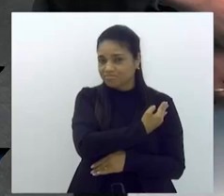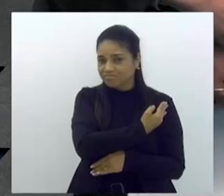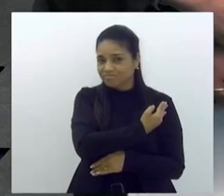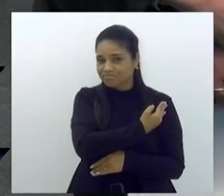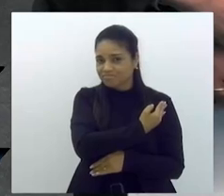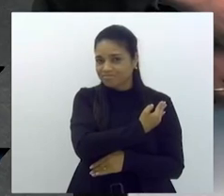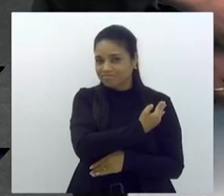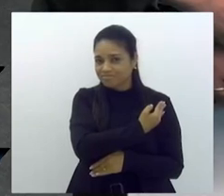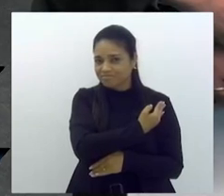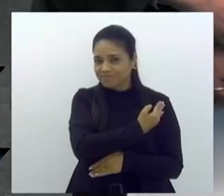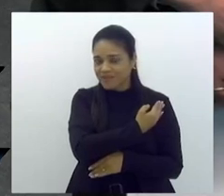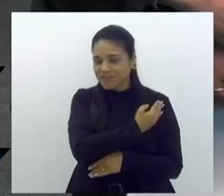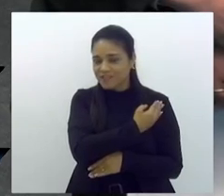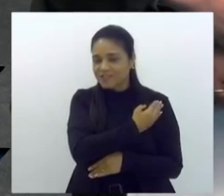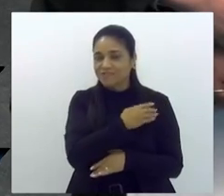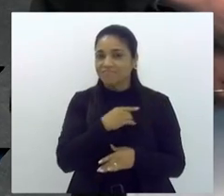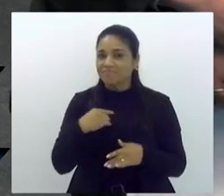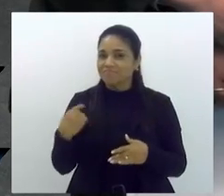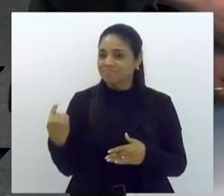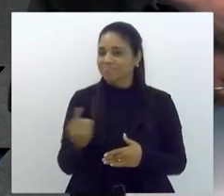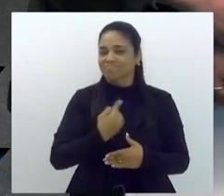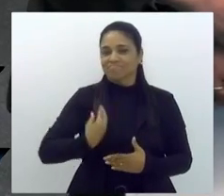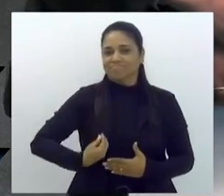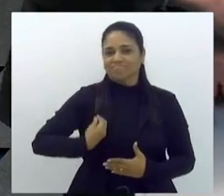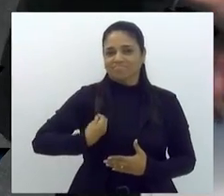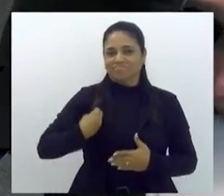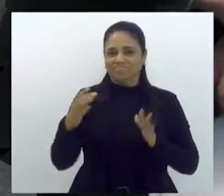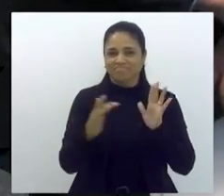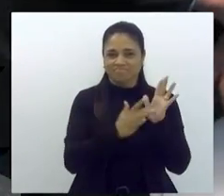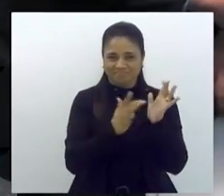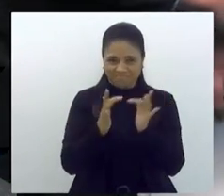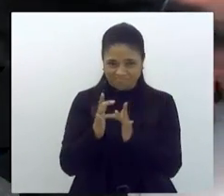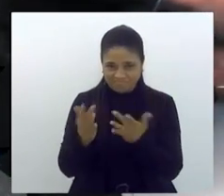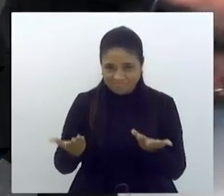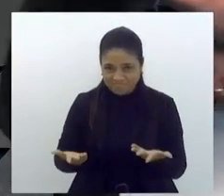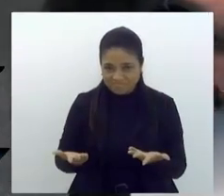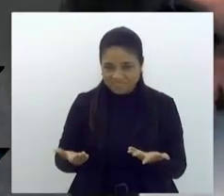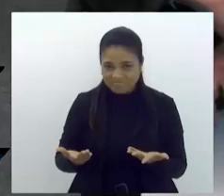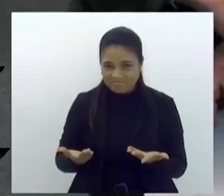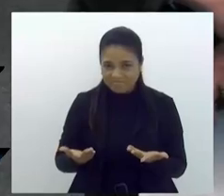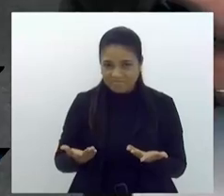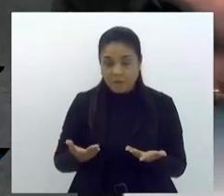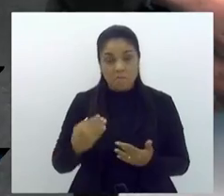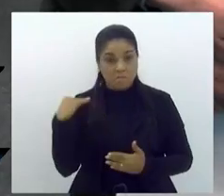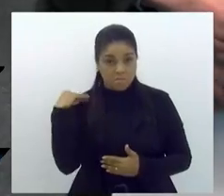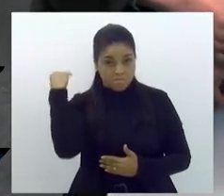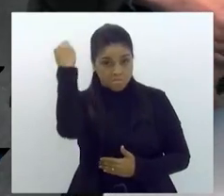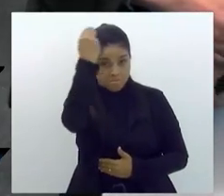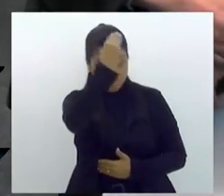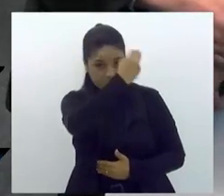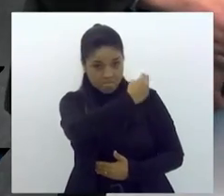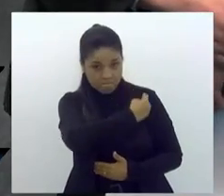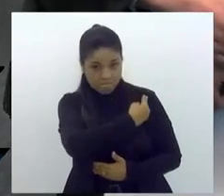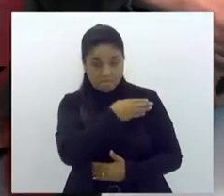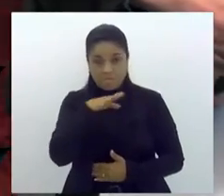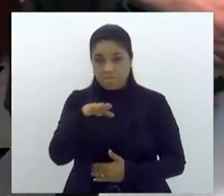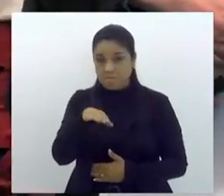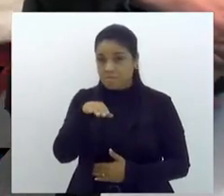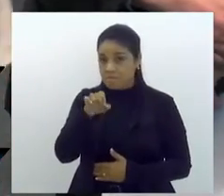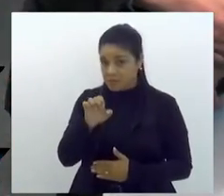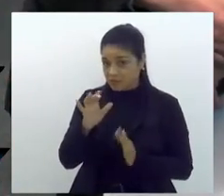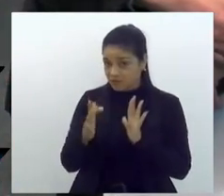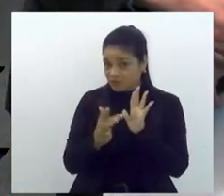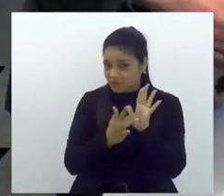fez entre nós e Maria mãe de Jesus